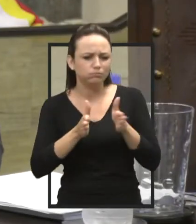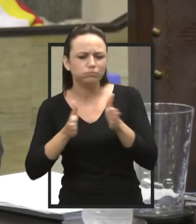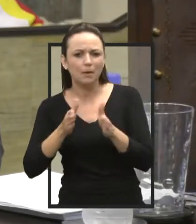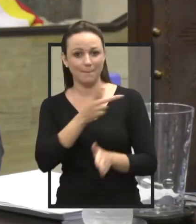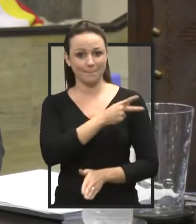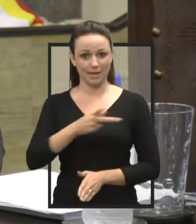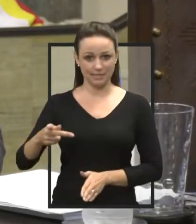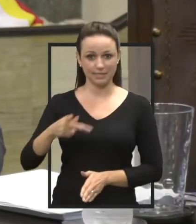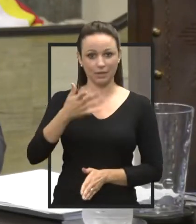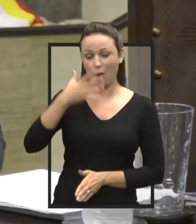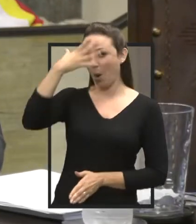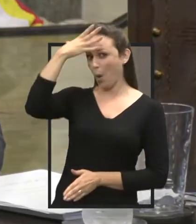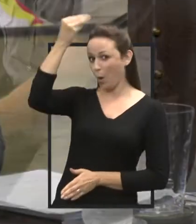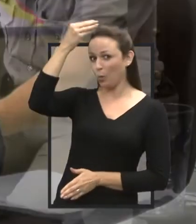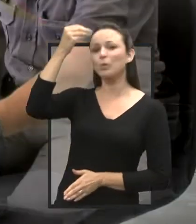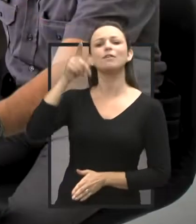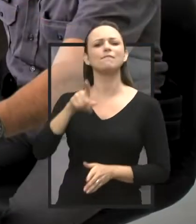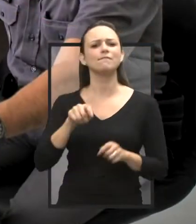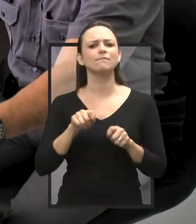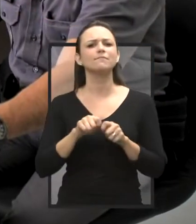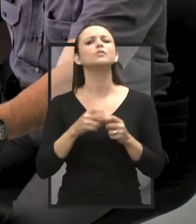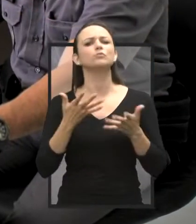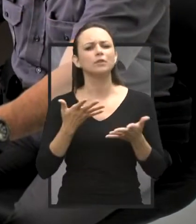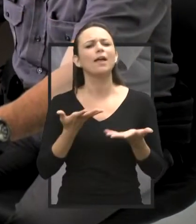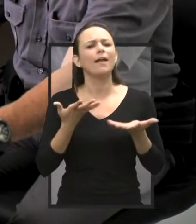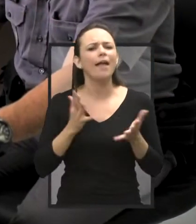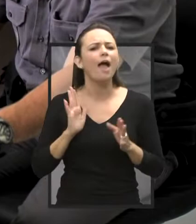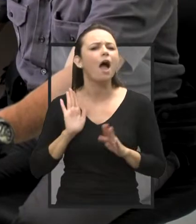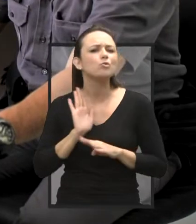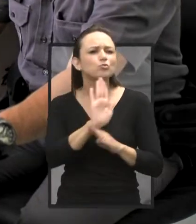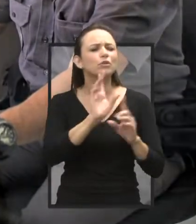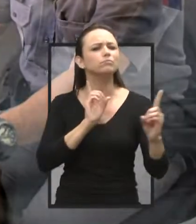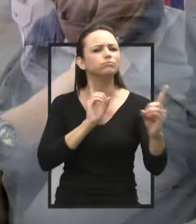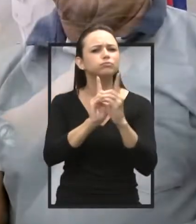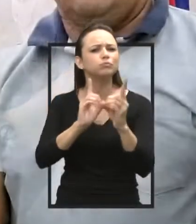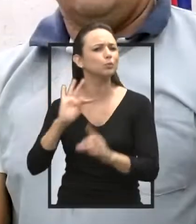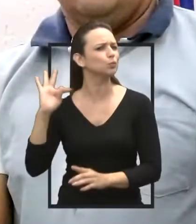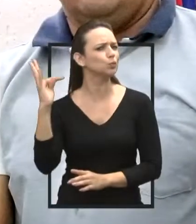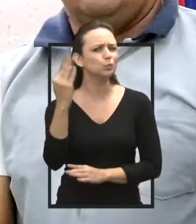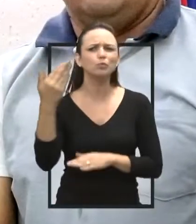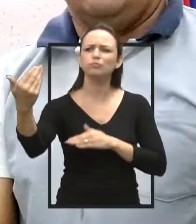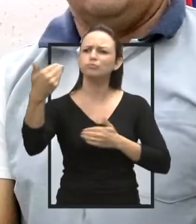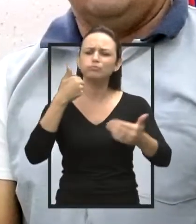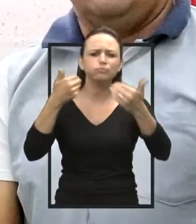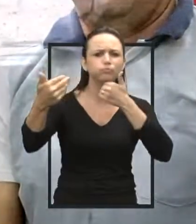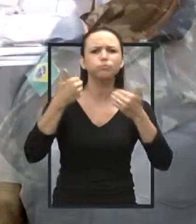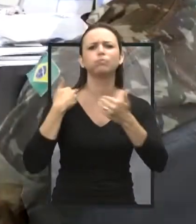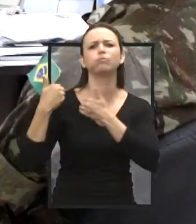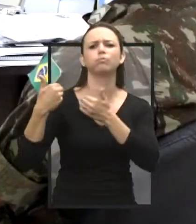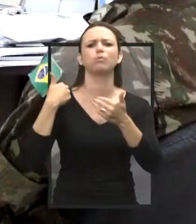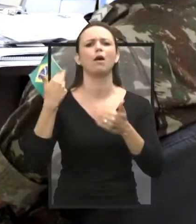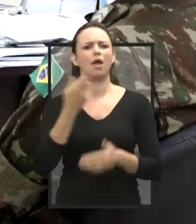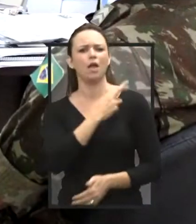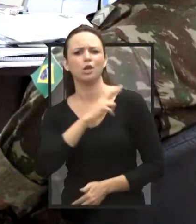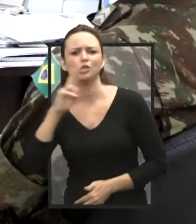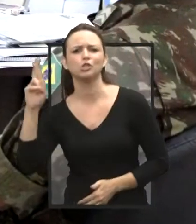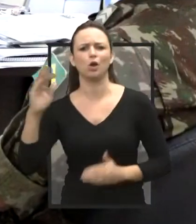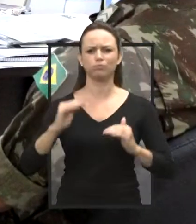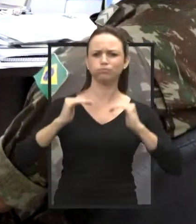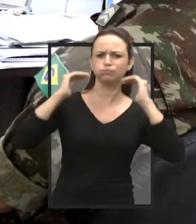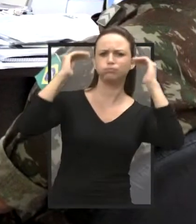da Câmara, Lucas Flores fez questão de atender a todos que o procuraram. Religiosos, autoridades